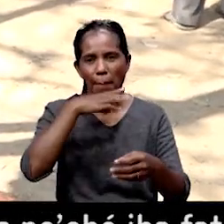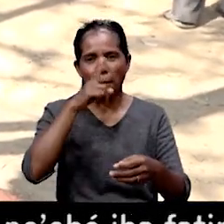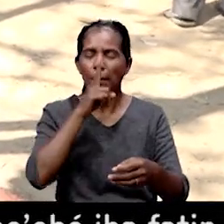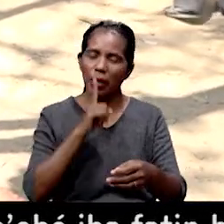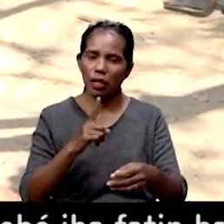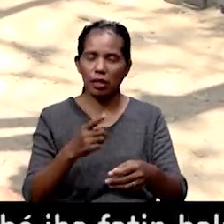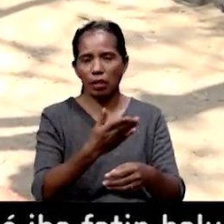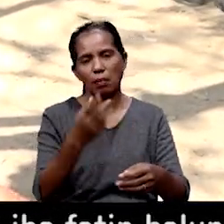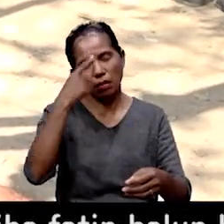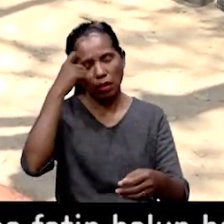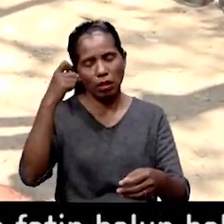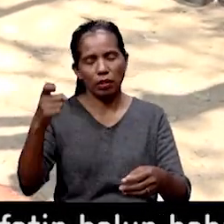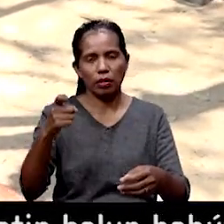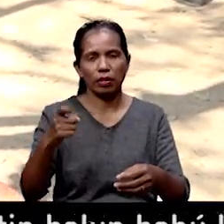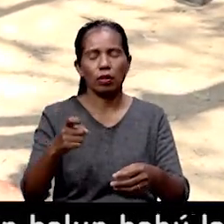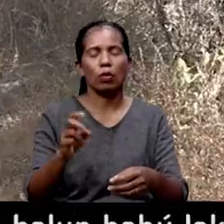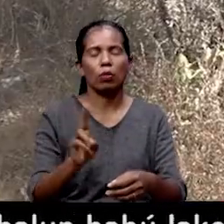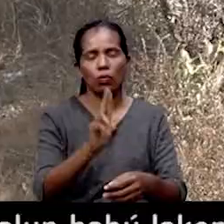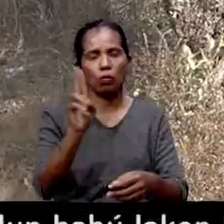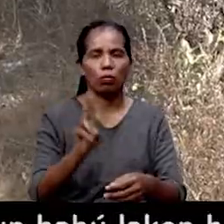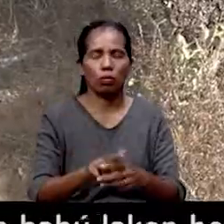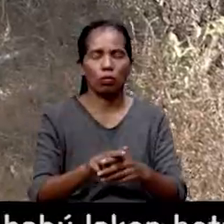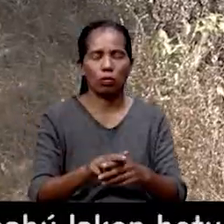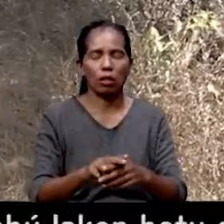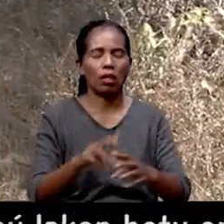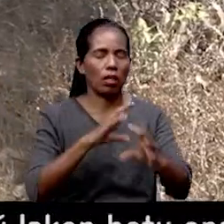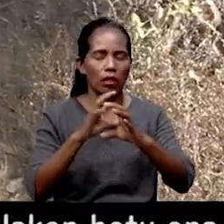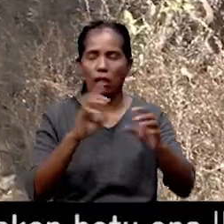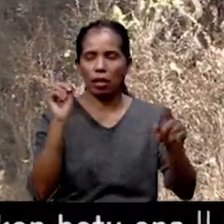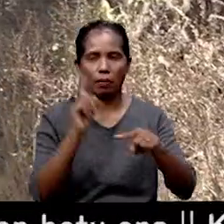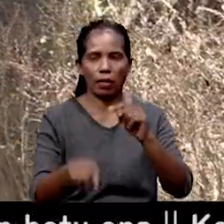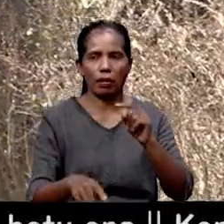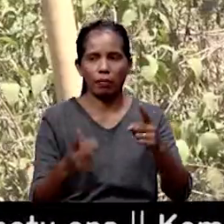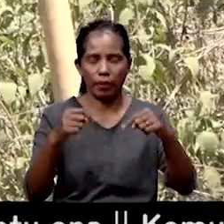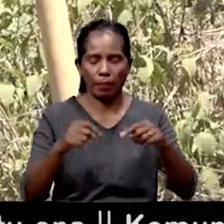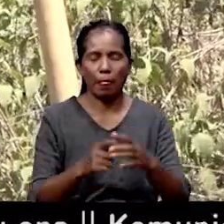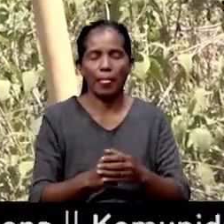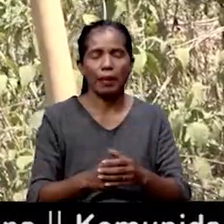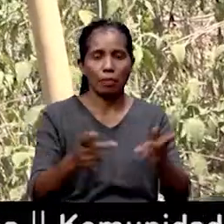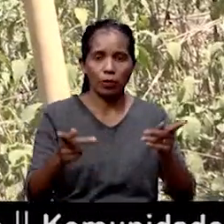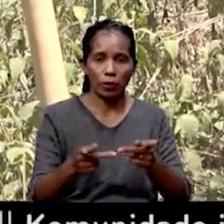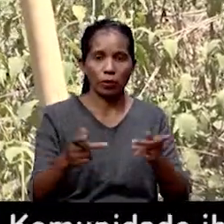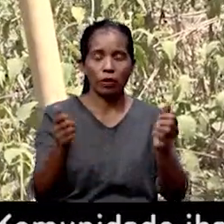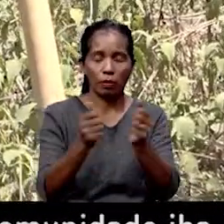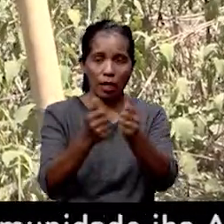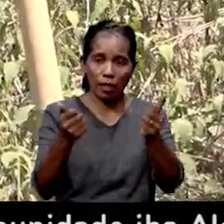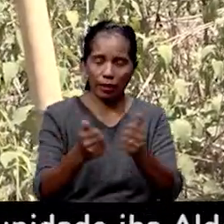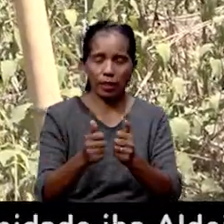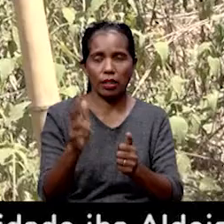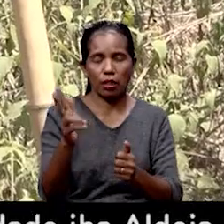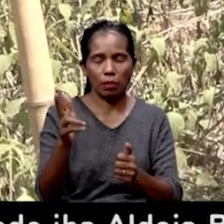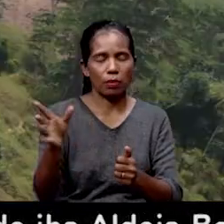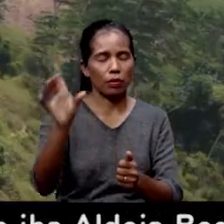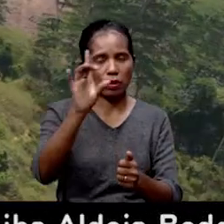kondo udang ona ne kareta bele rotora mas lahalo. Posto administrativo Likisa Vila ia suku hitu aldeia Tolusinsia no uma